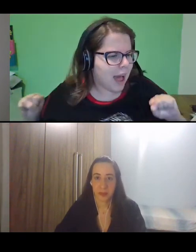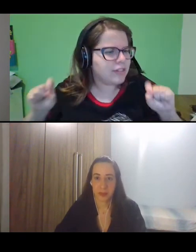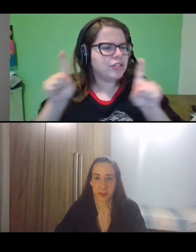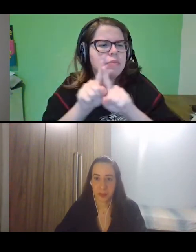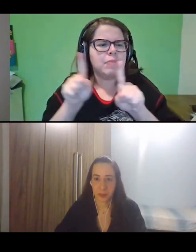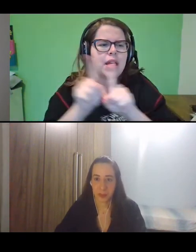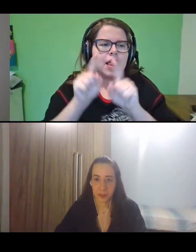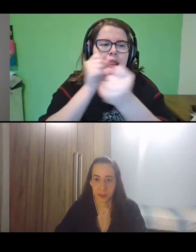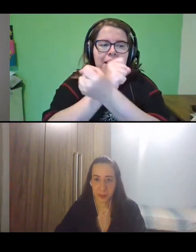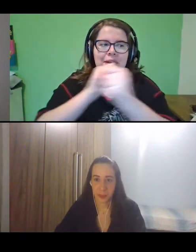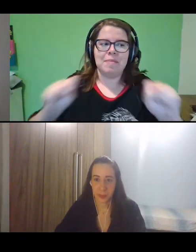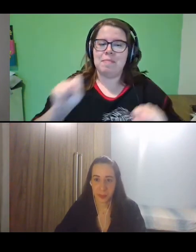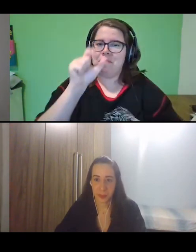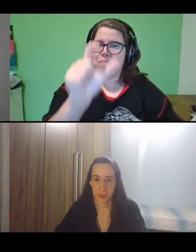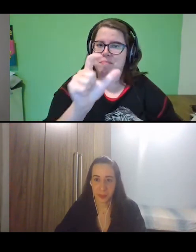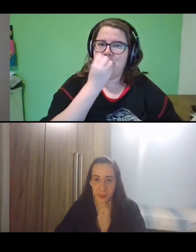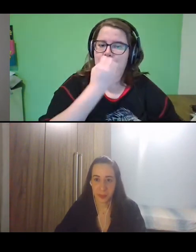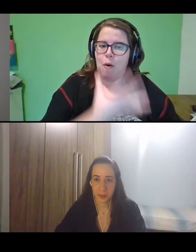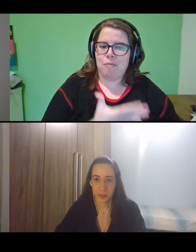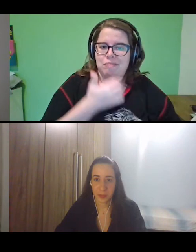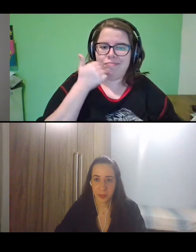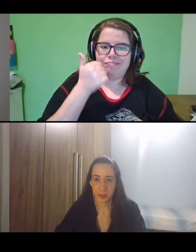é uma boa palavra.